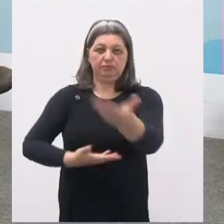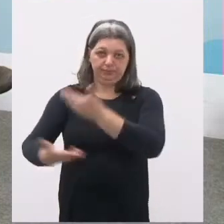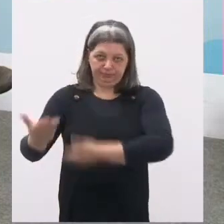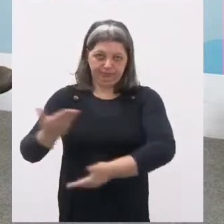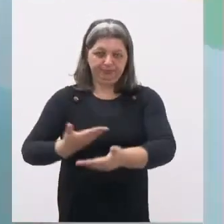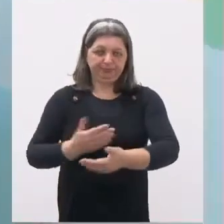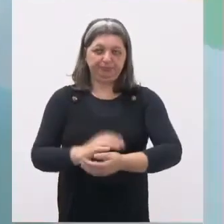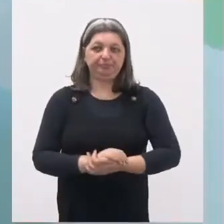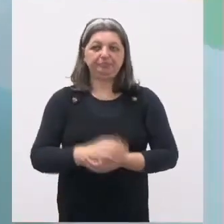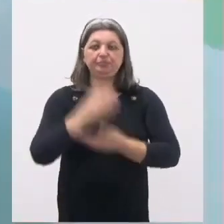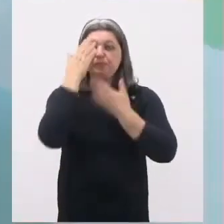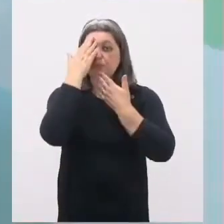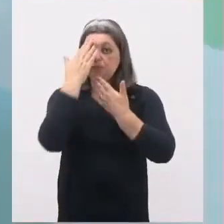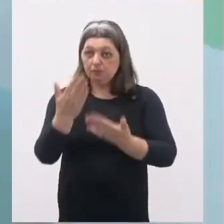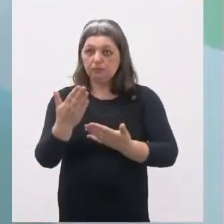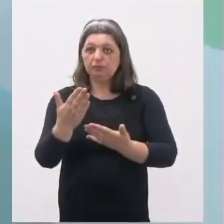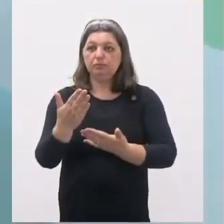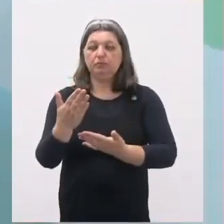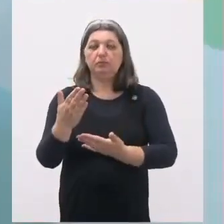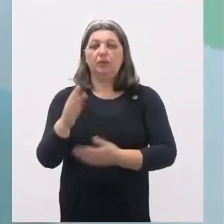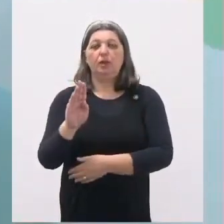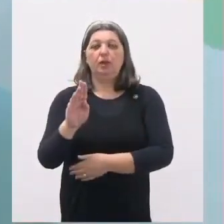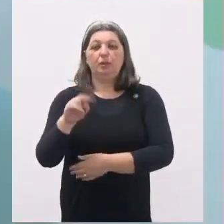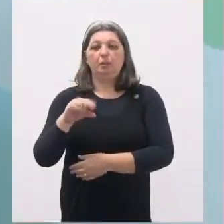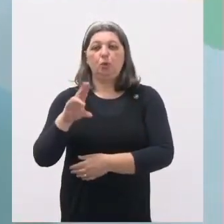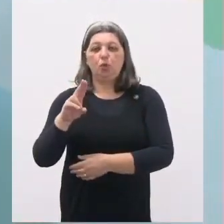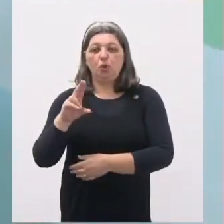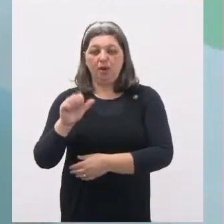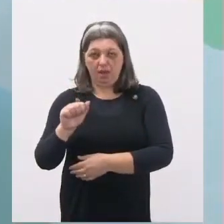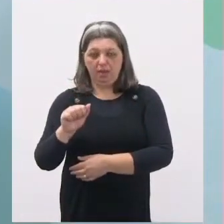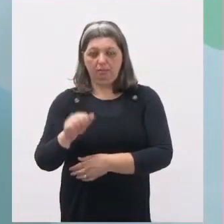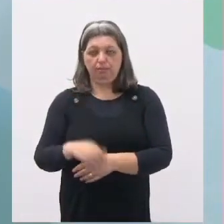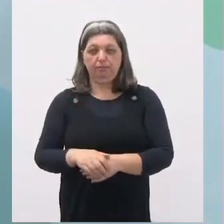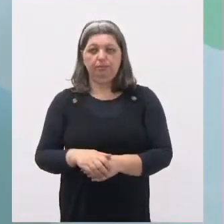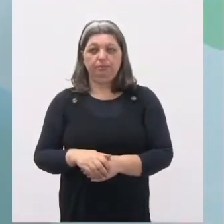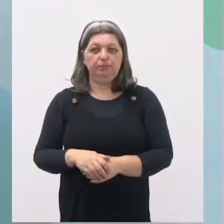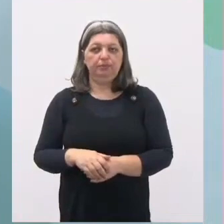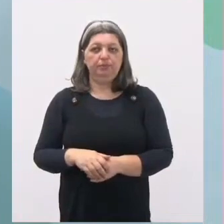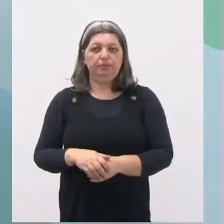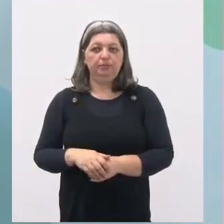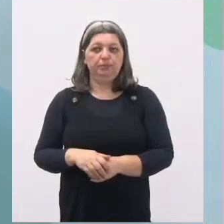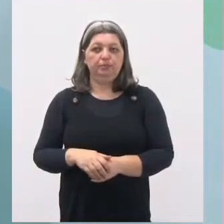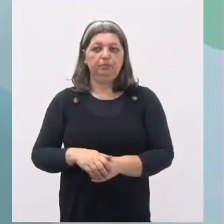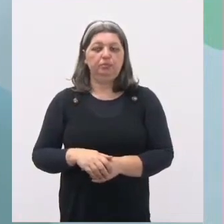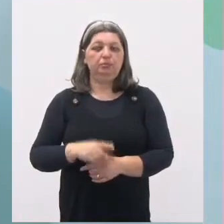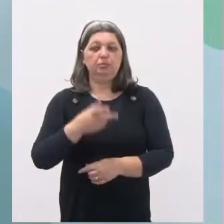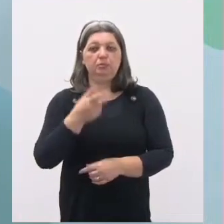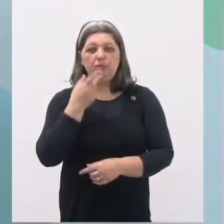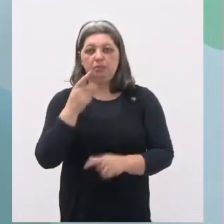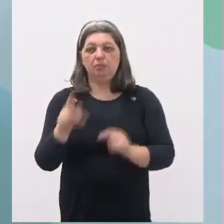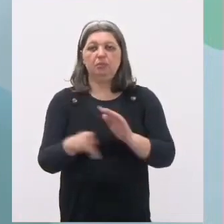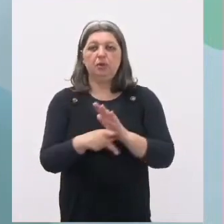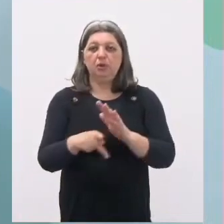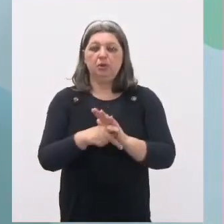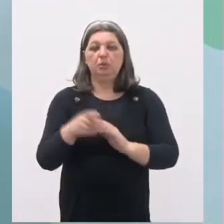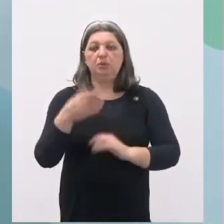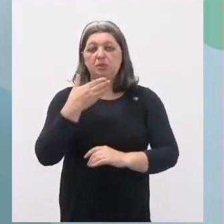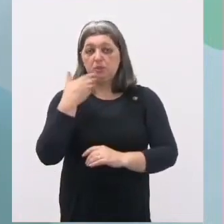Agradeço ao Bruno aqui, que ele coloca a questão uma discussão entre pares sobre as melhorias,